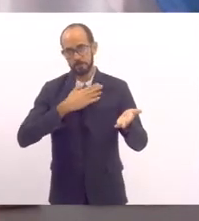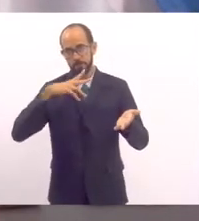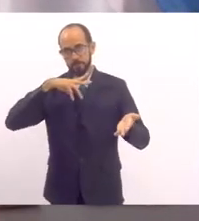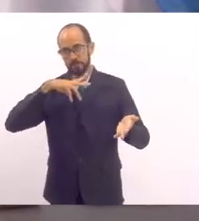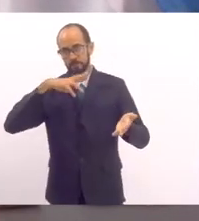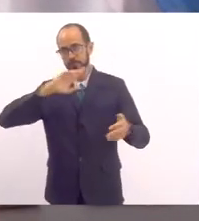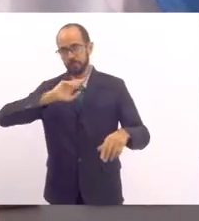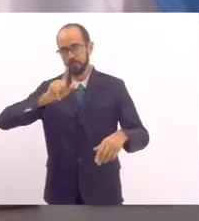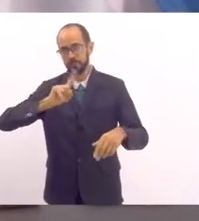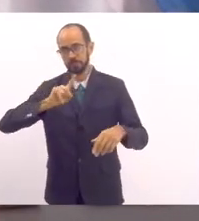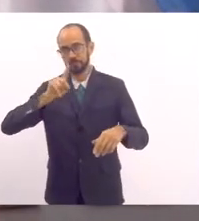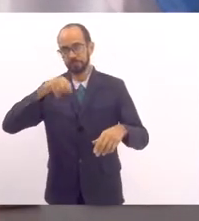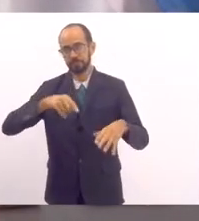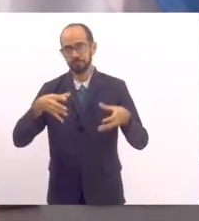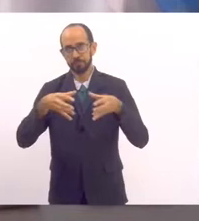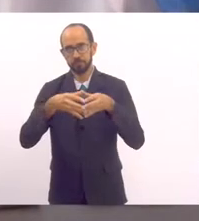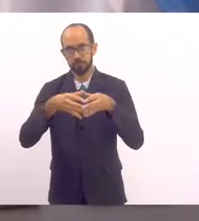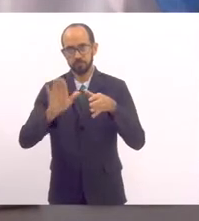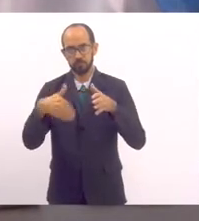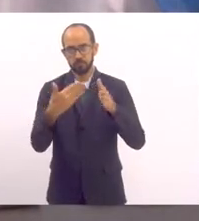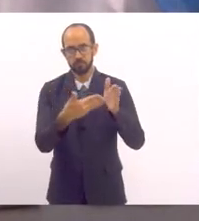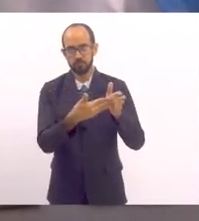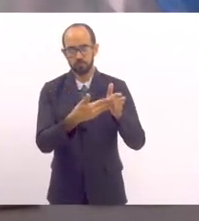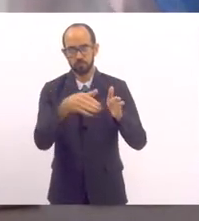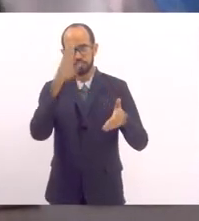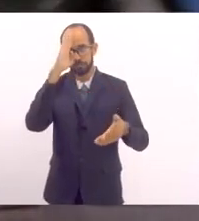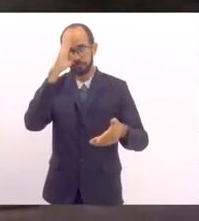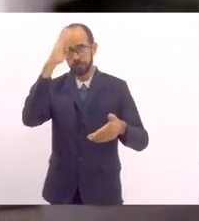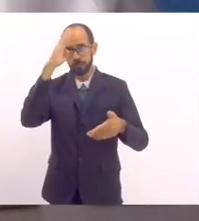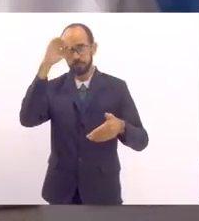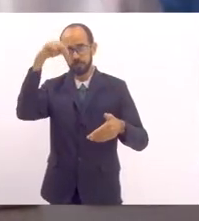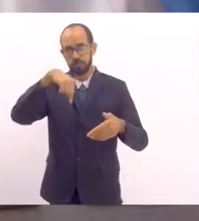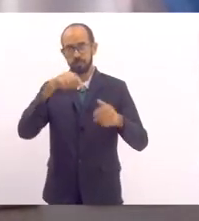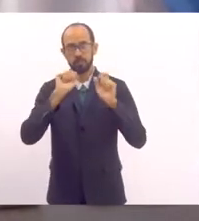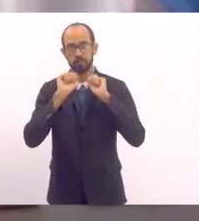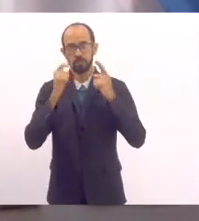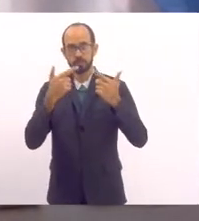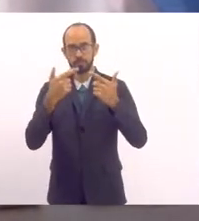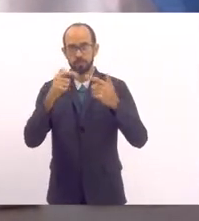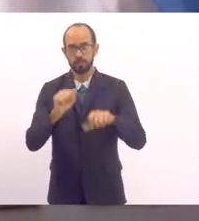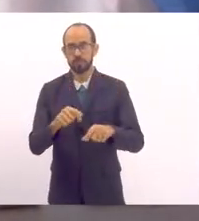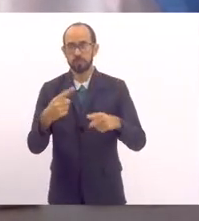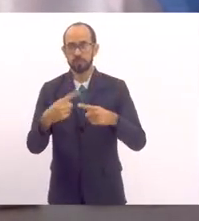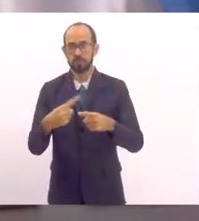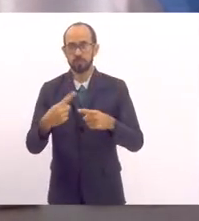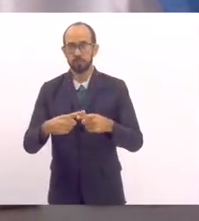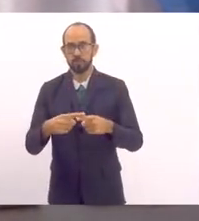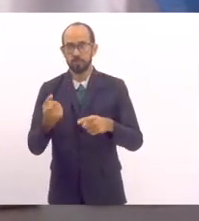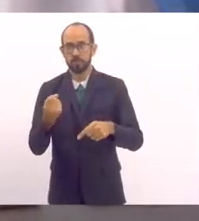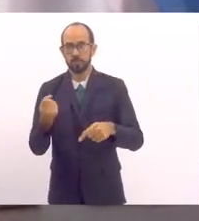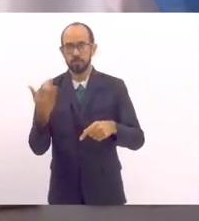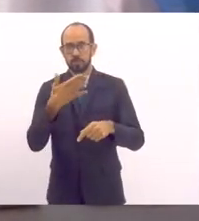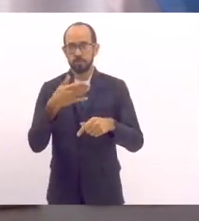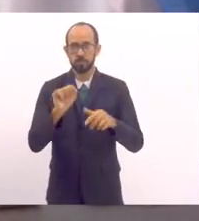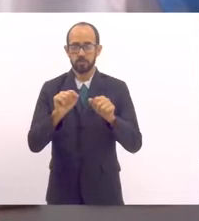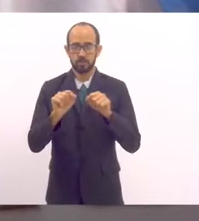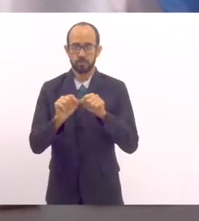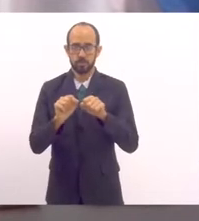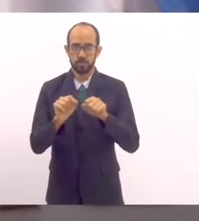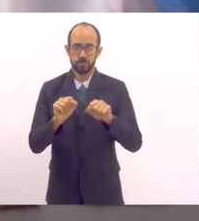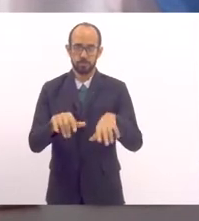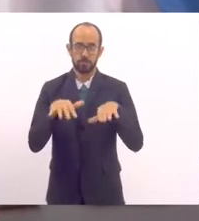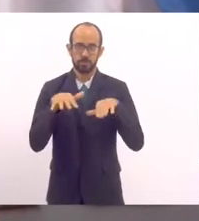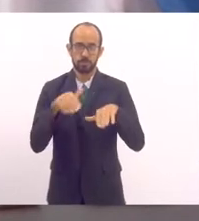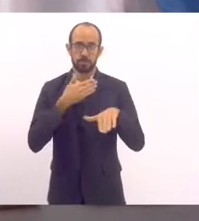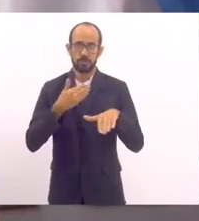para com a comissão inteira, e, principalmente, com esta casa. Porque quando é feita uma audiência